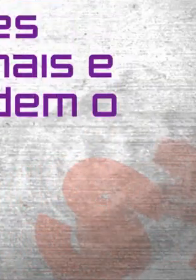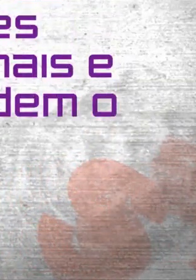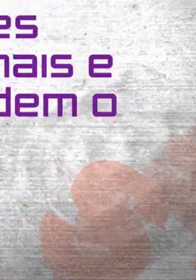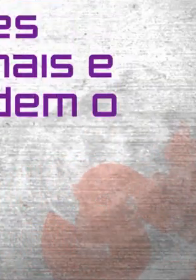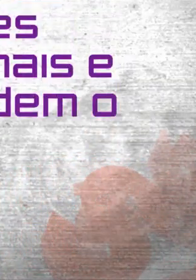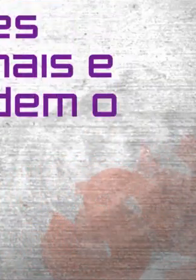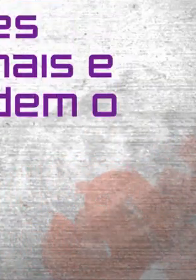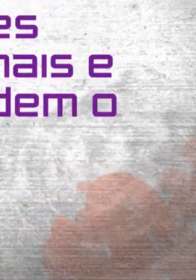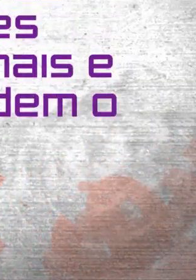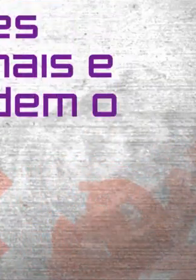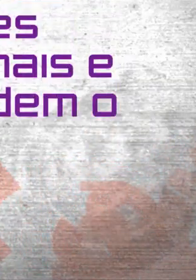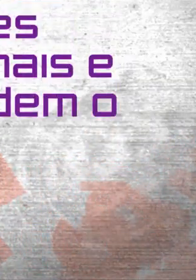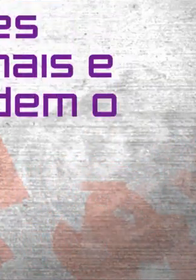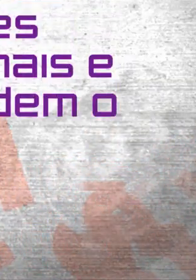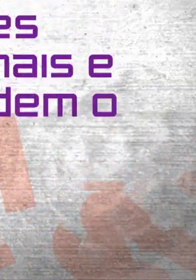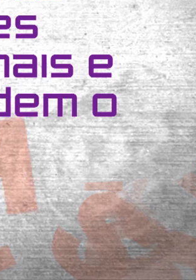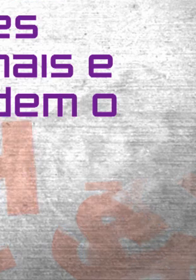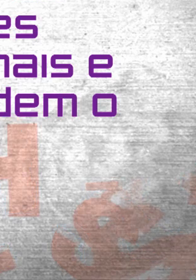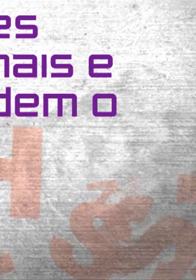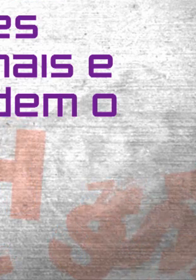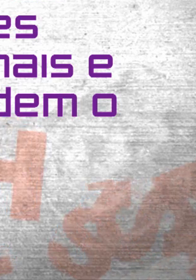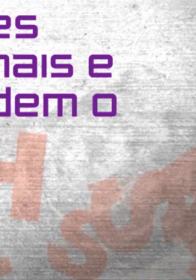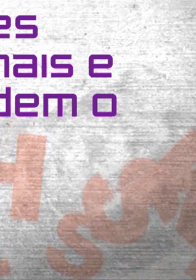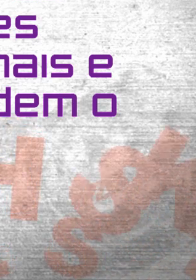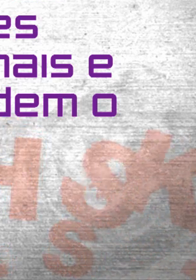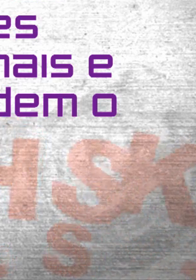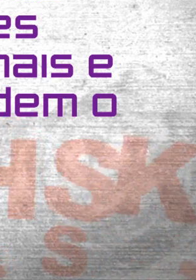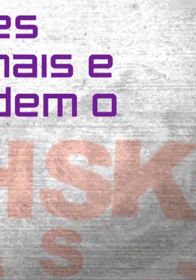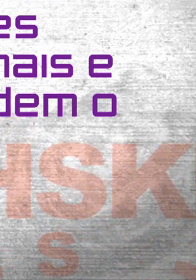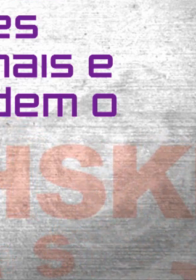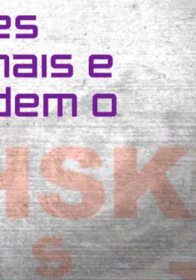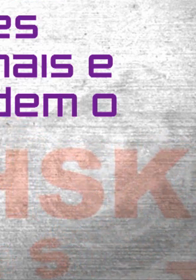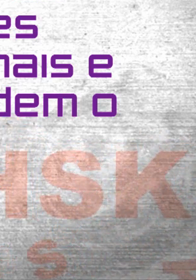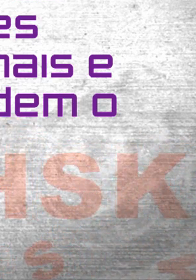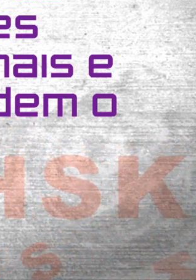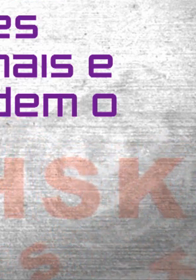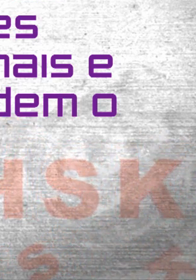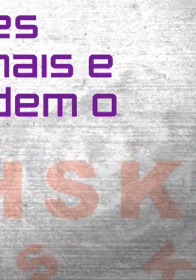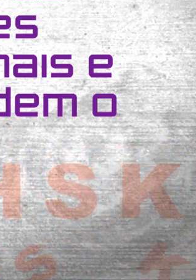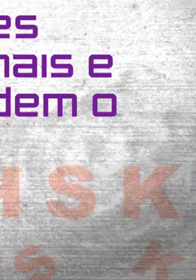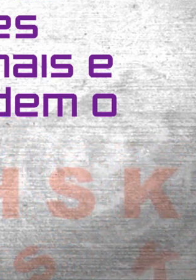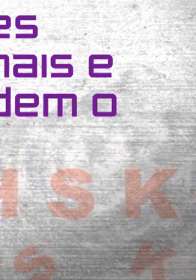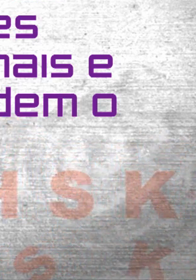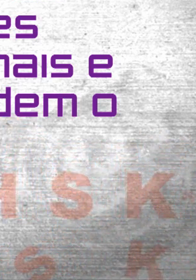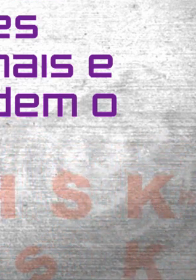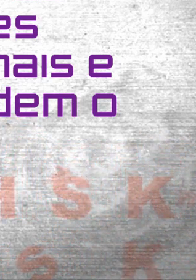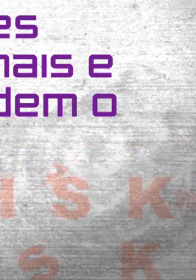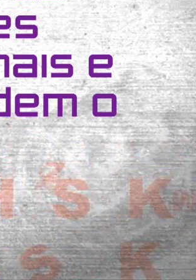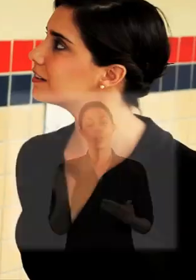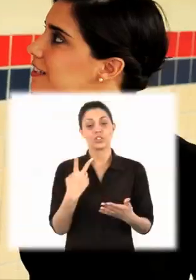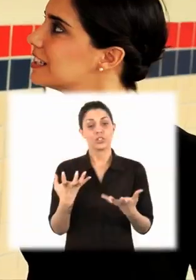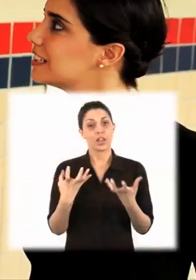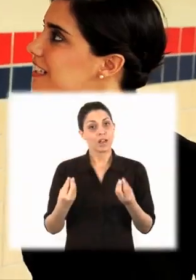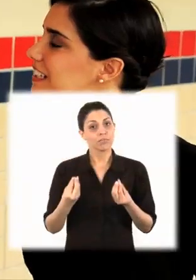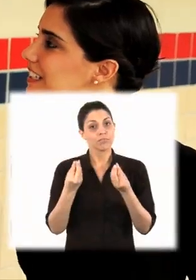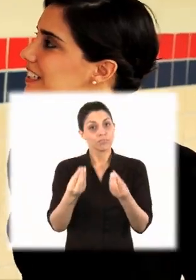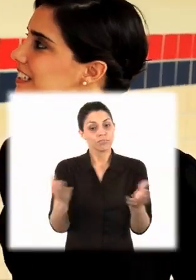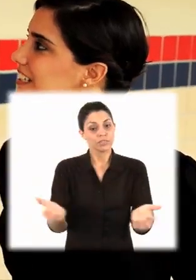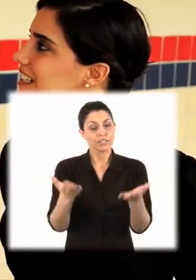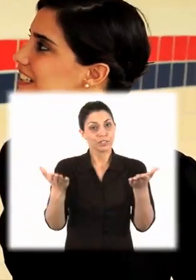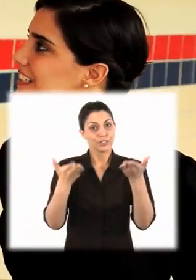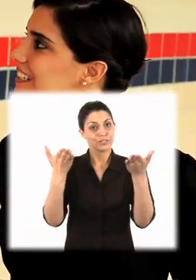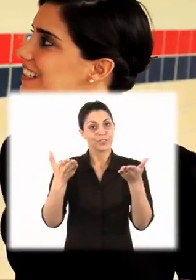Bullying são todas as formas de atitudes agressivas, intencionais e repetitivas que agridem o outro. Que a gente quer